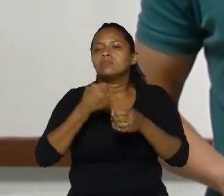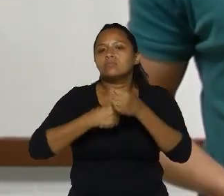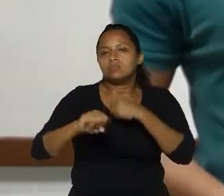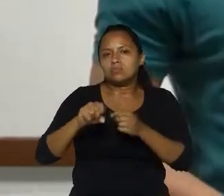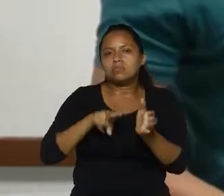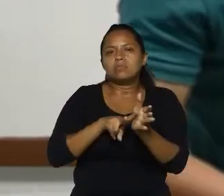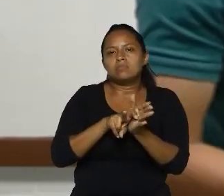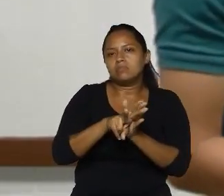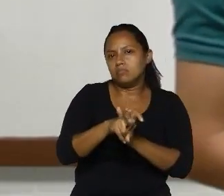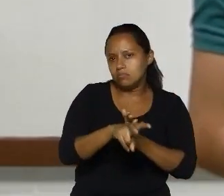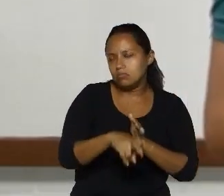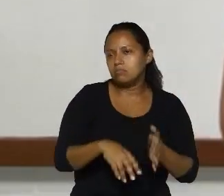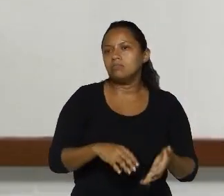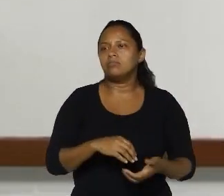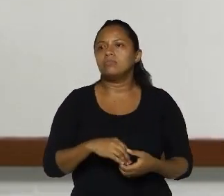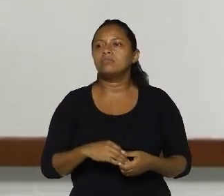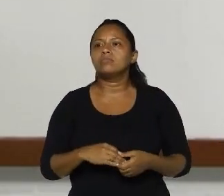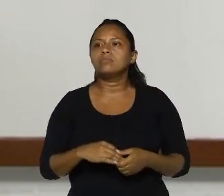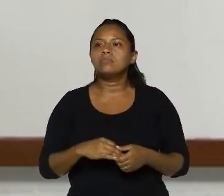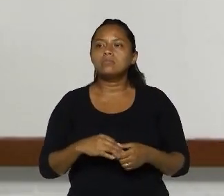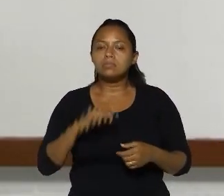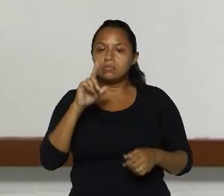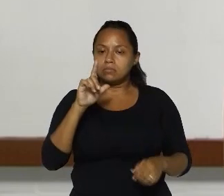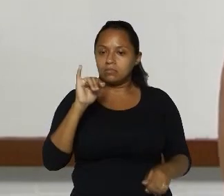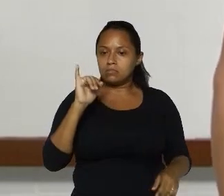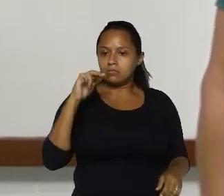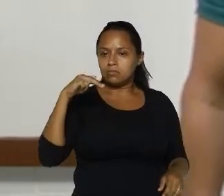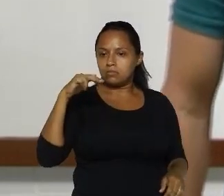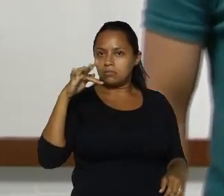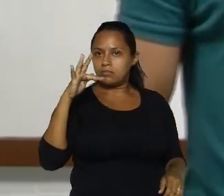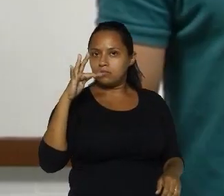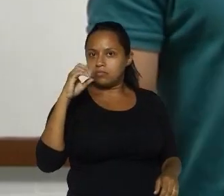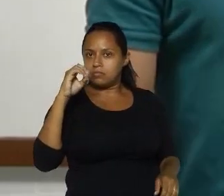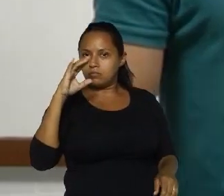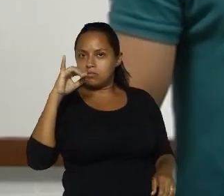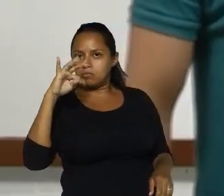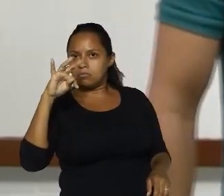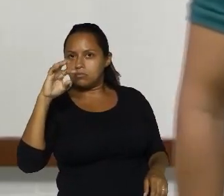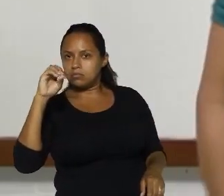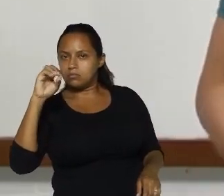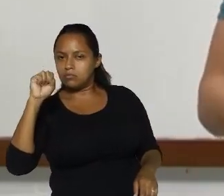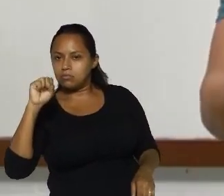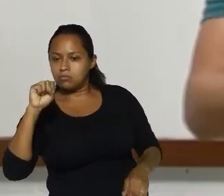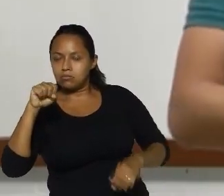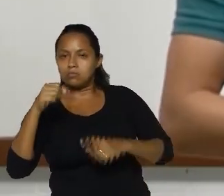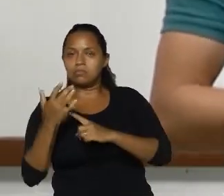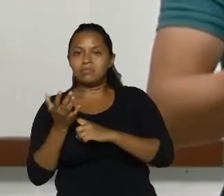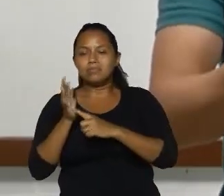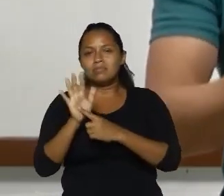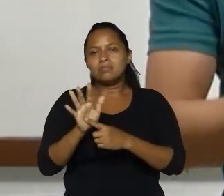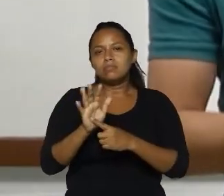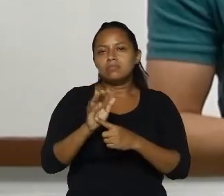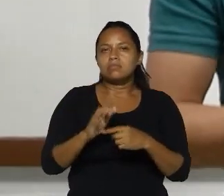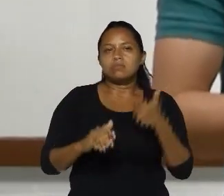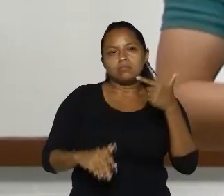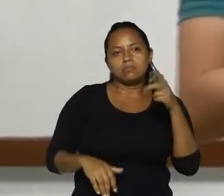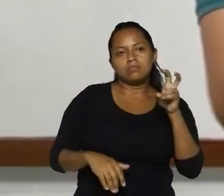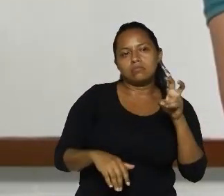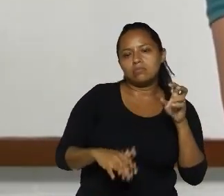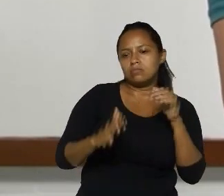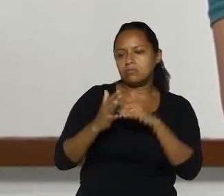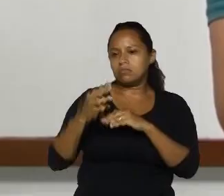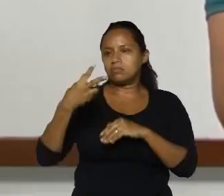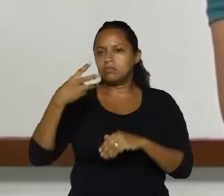às verminoses. Os linfócitos são células que são representadas entre 25%